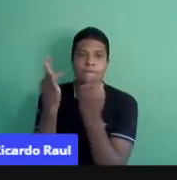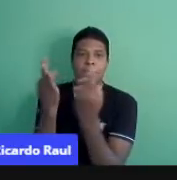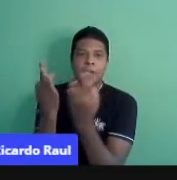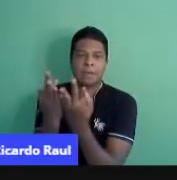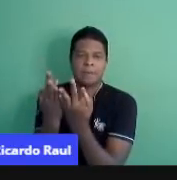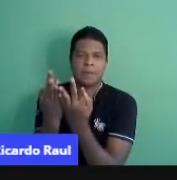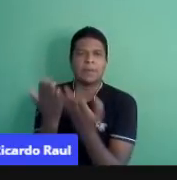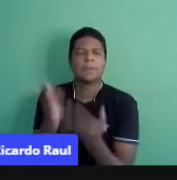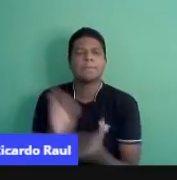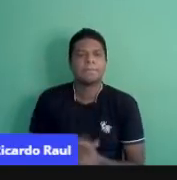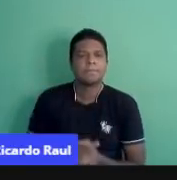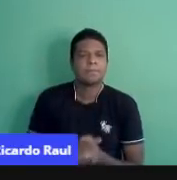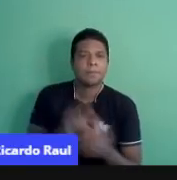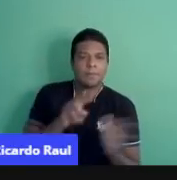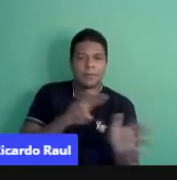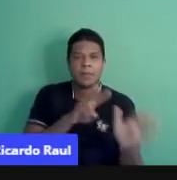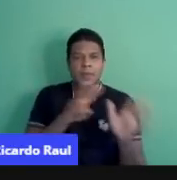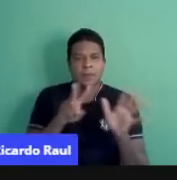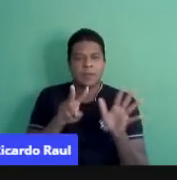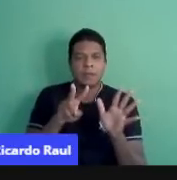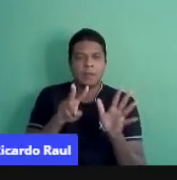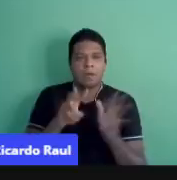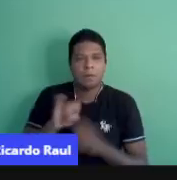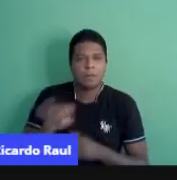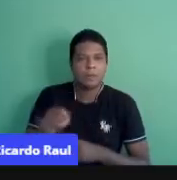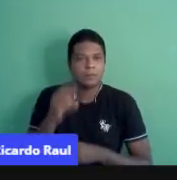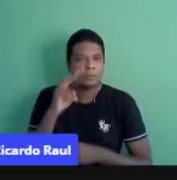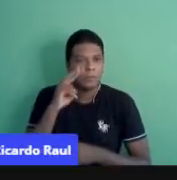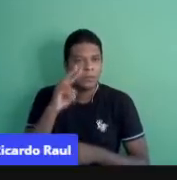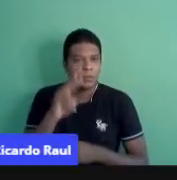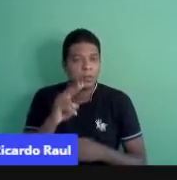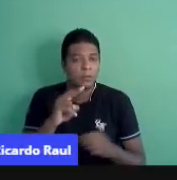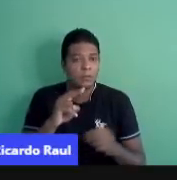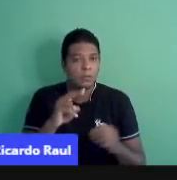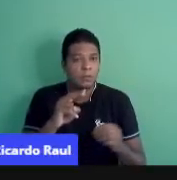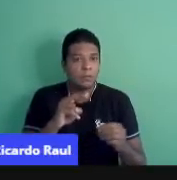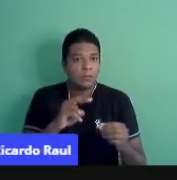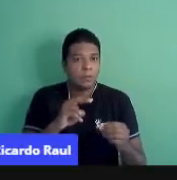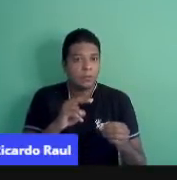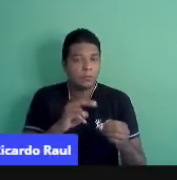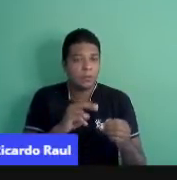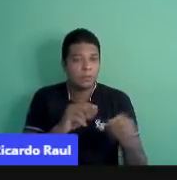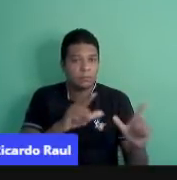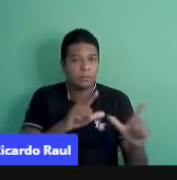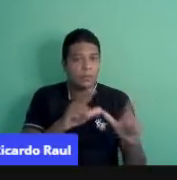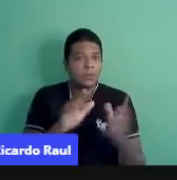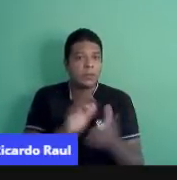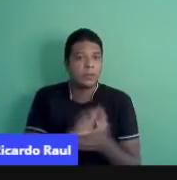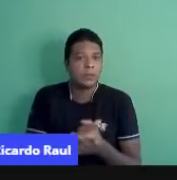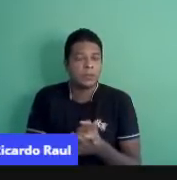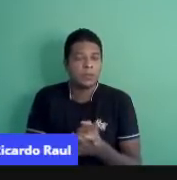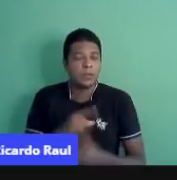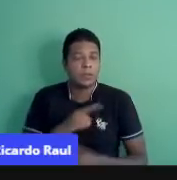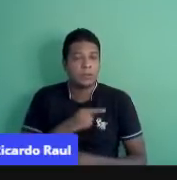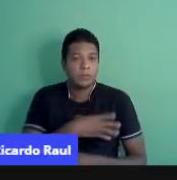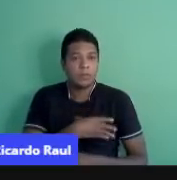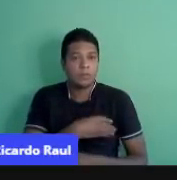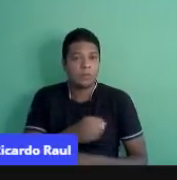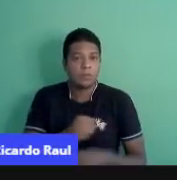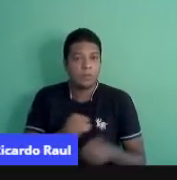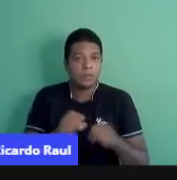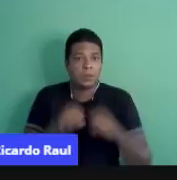tive a oportunidade de ler uma reportagem sobre educação e uma artista que teve filho na pandemia disse o seguinte: